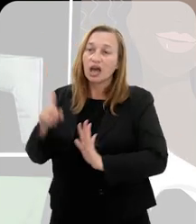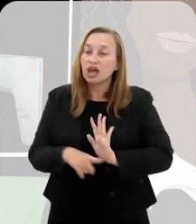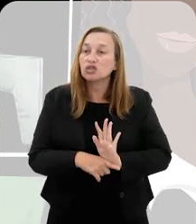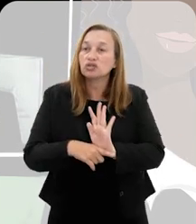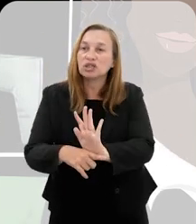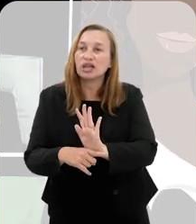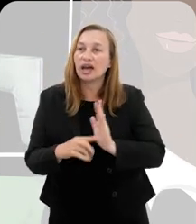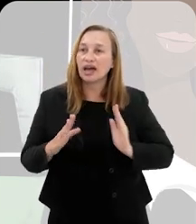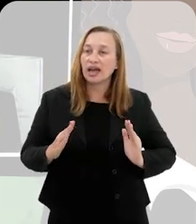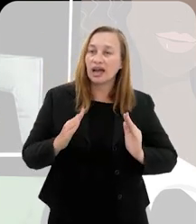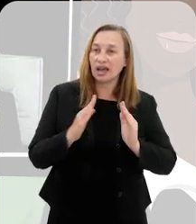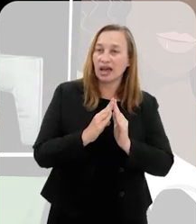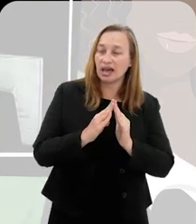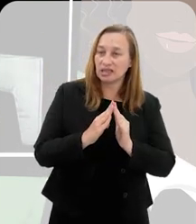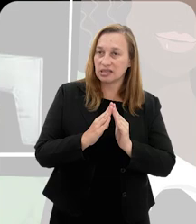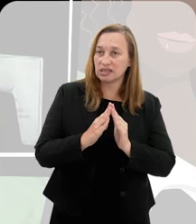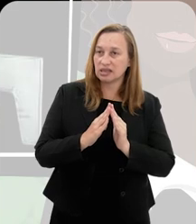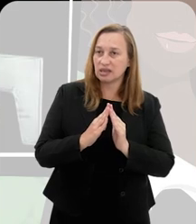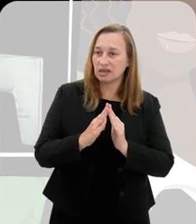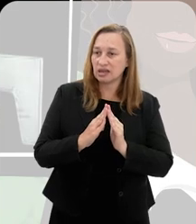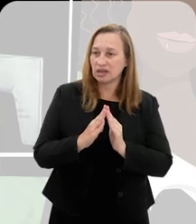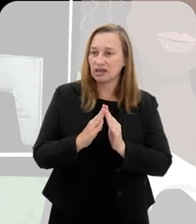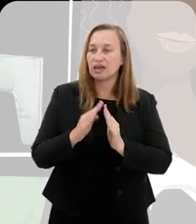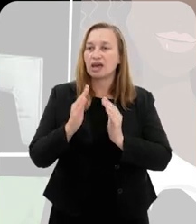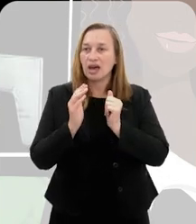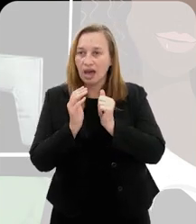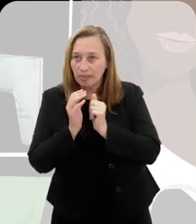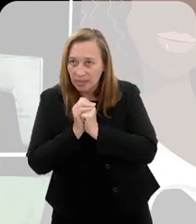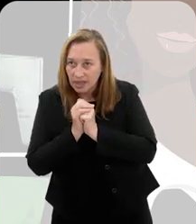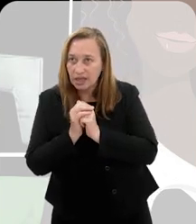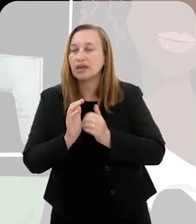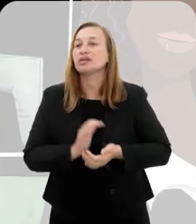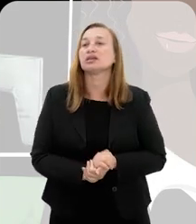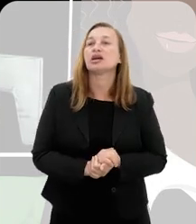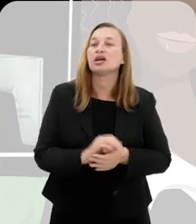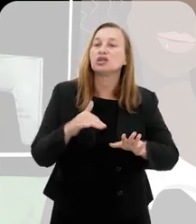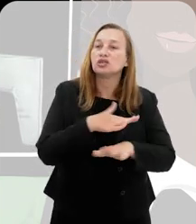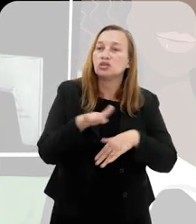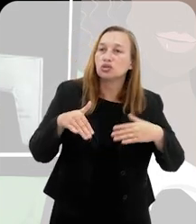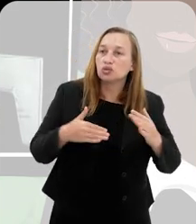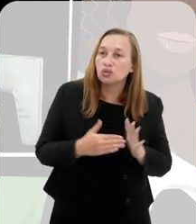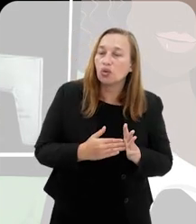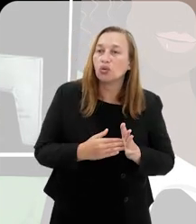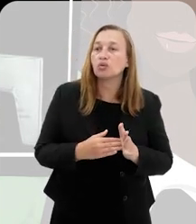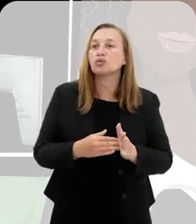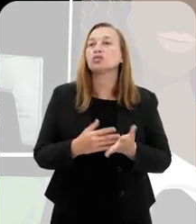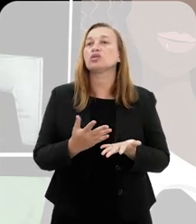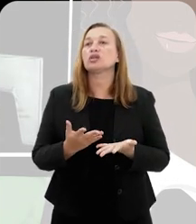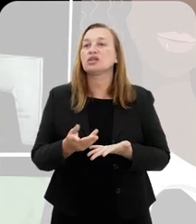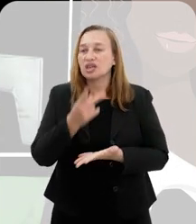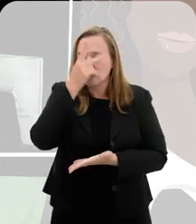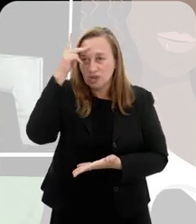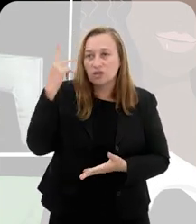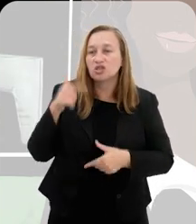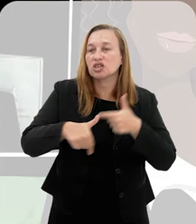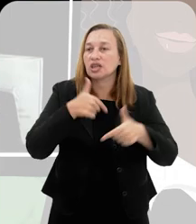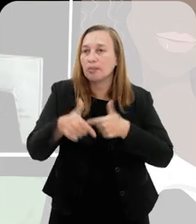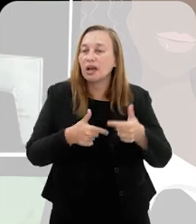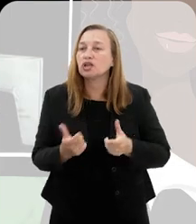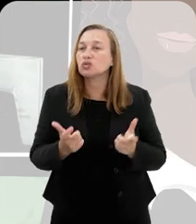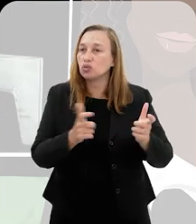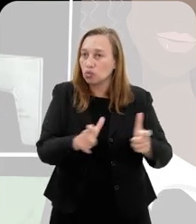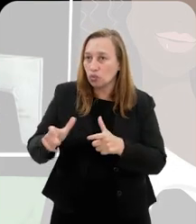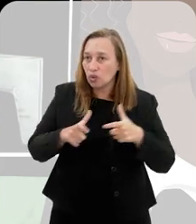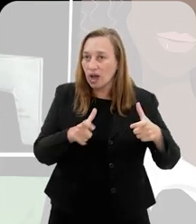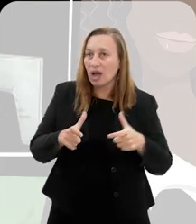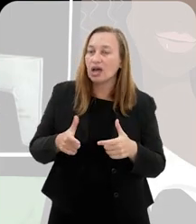época, ajudamos muito a Casa NEM, inclusive eles têm um carinho, a Casa NEM, a partir de todos os seus das suas